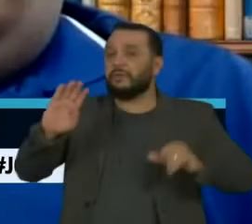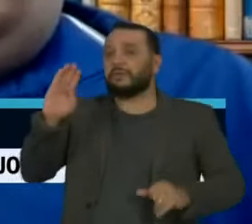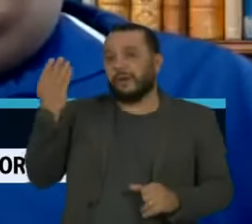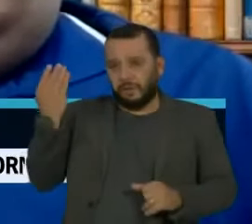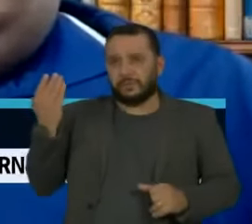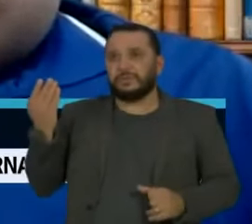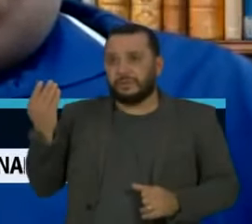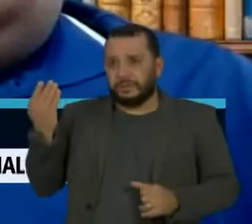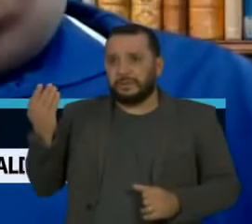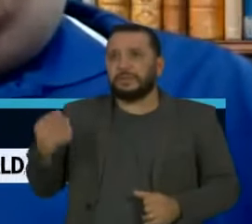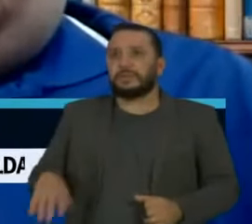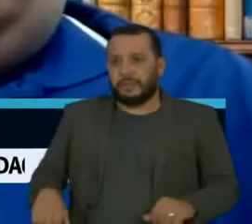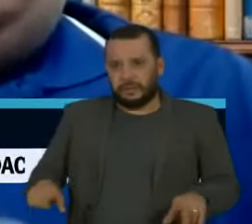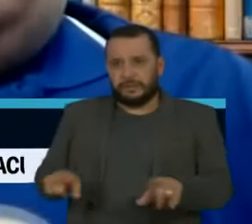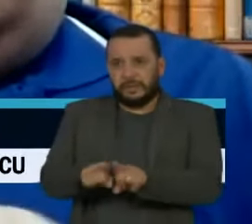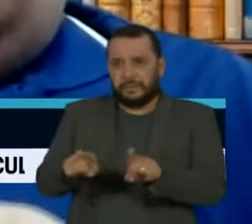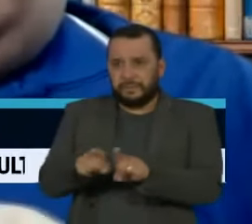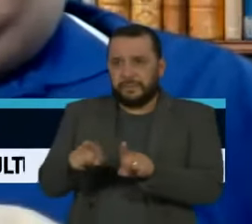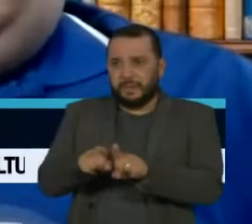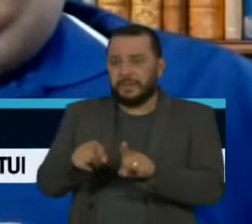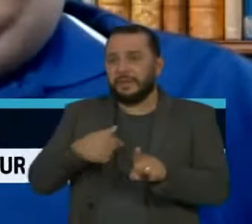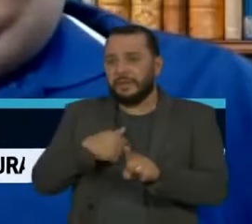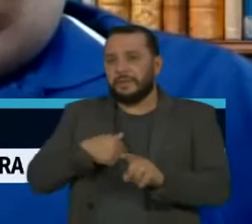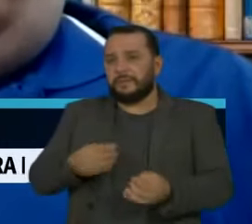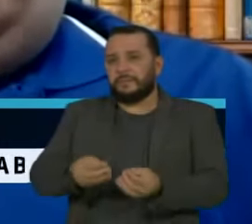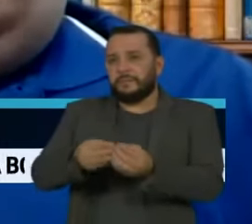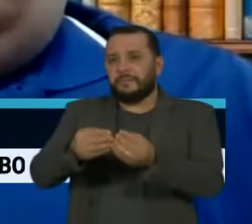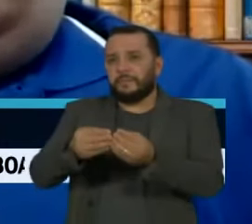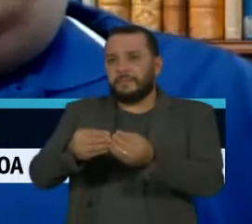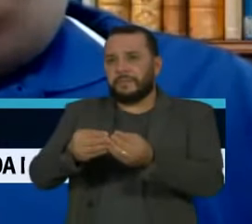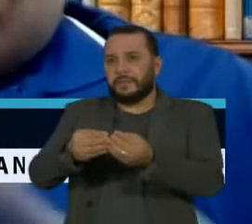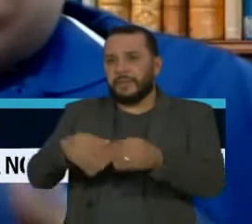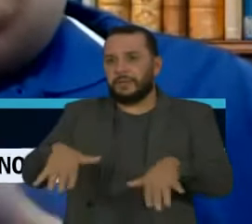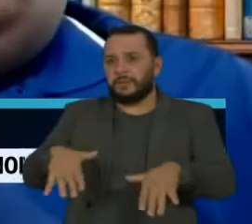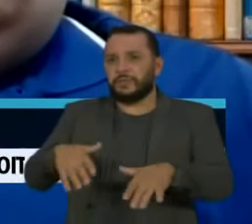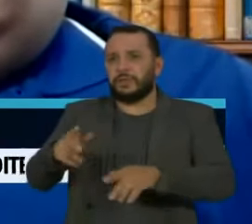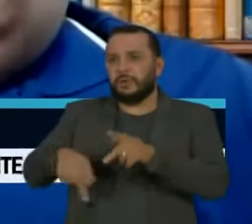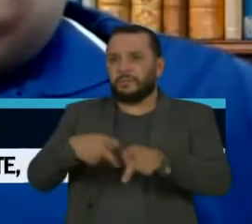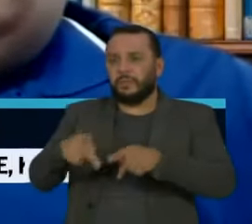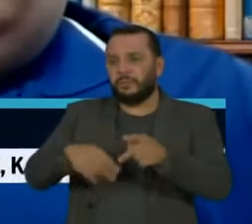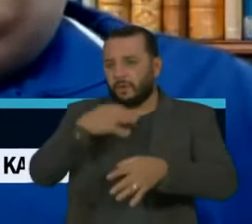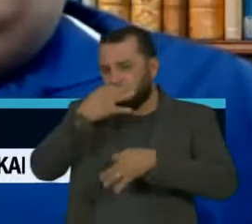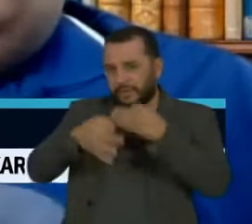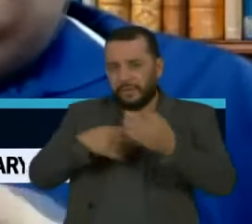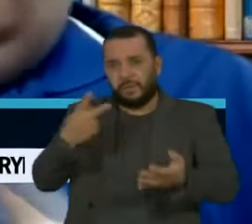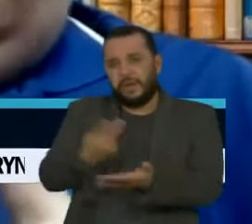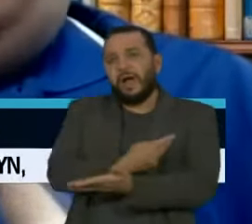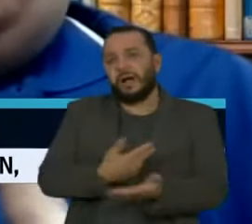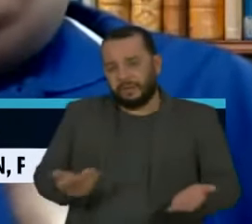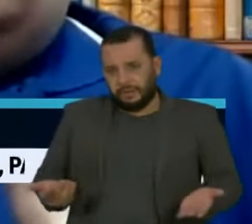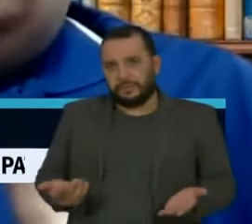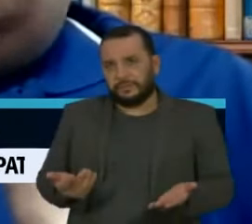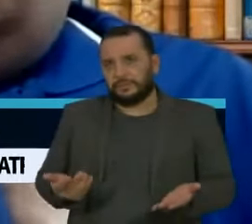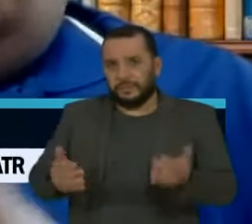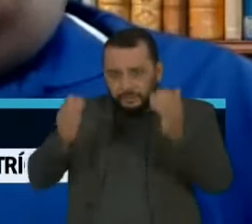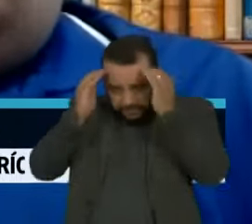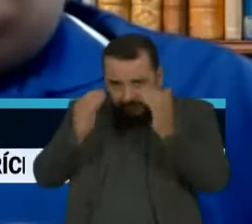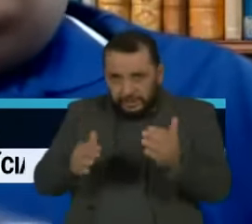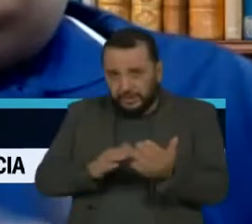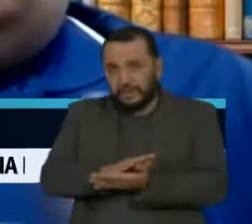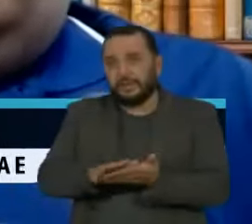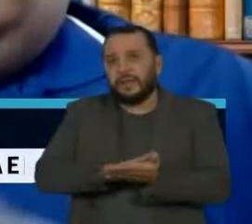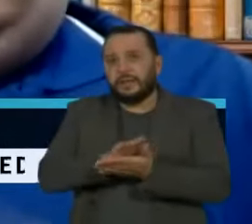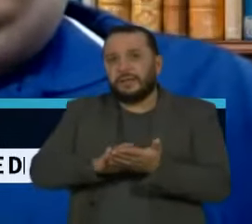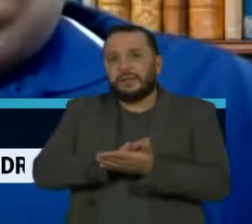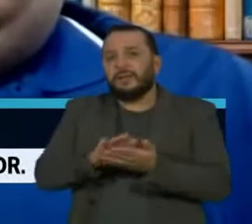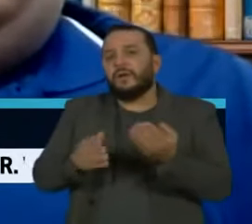que acabam levando a população a opiniões completamente erradas e não respeitando o